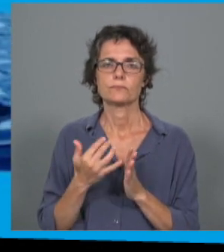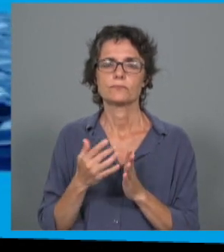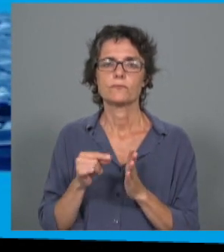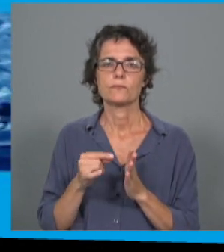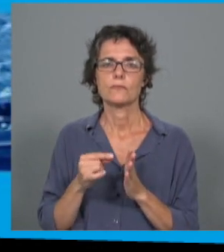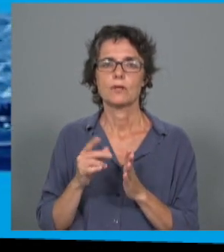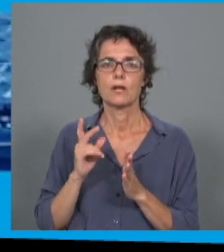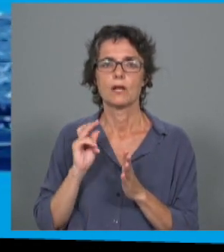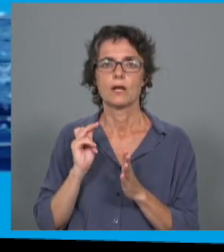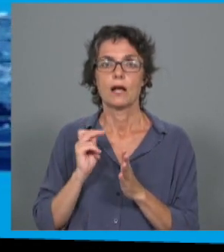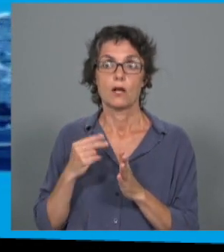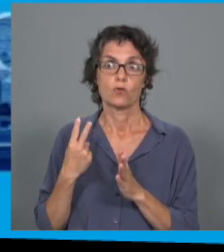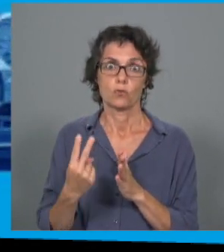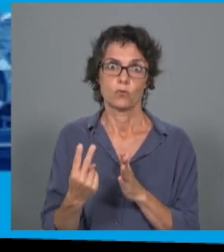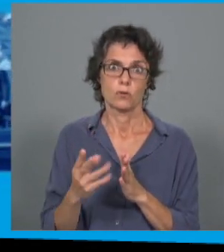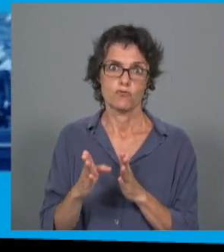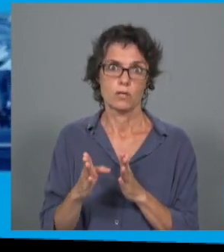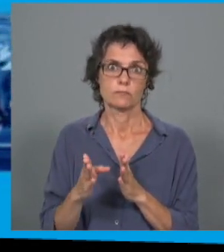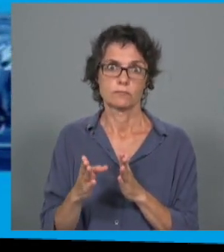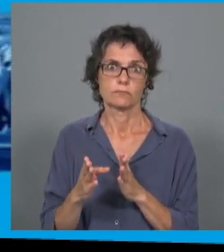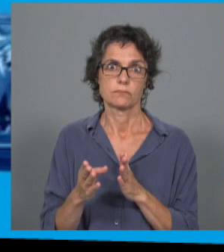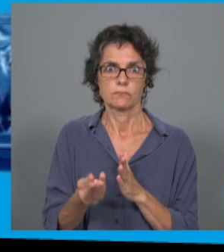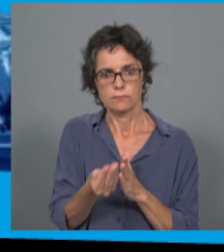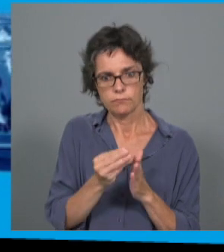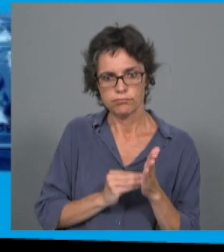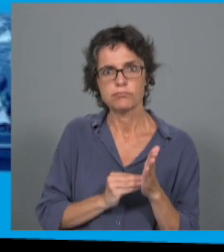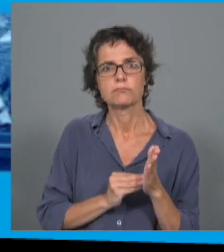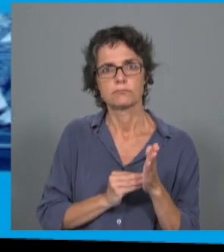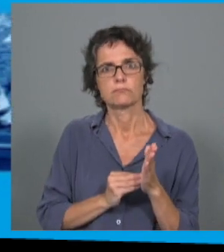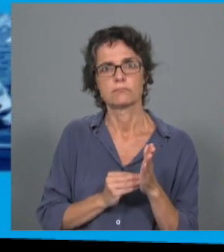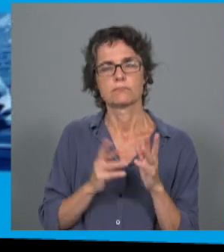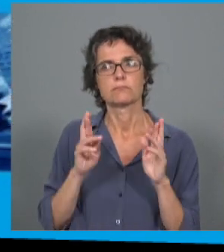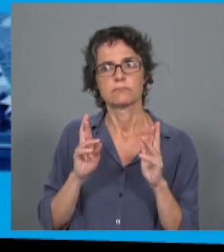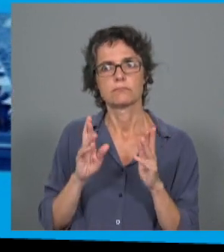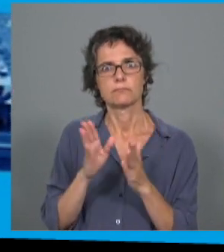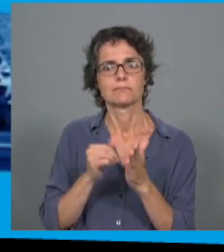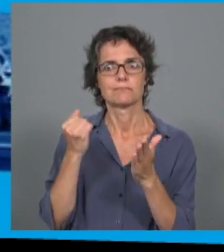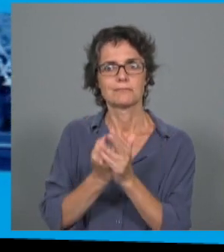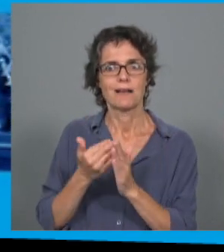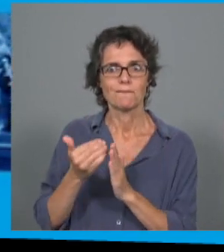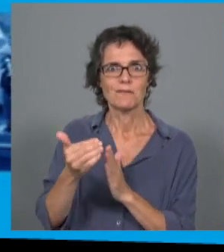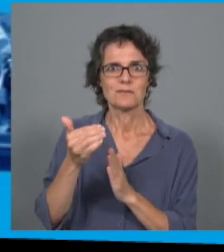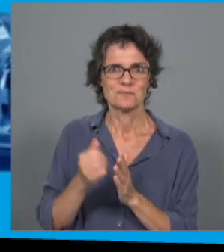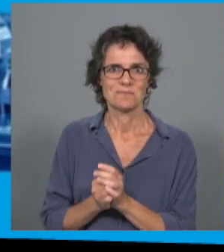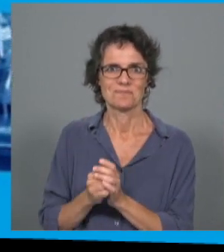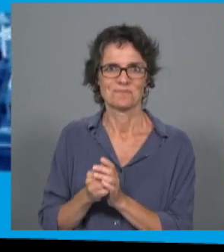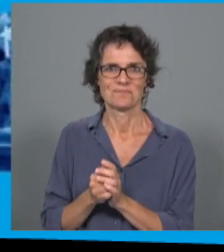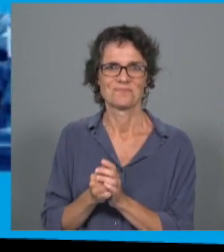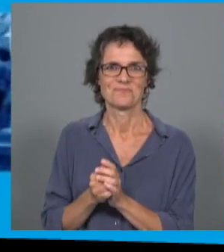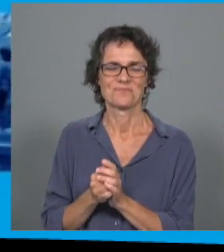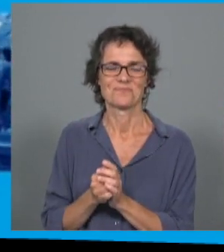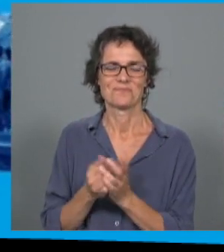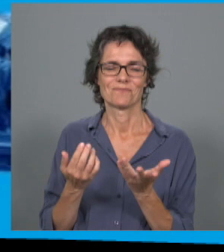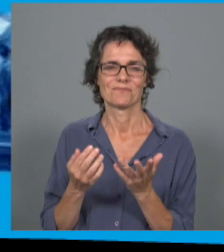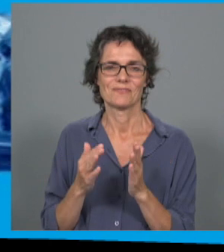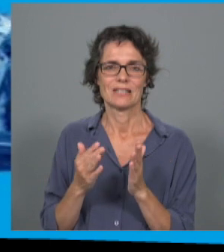de 2 anos neste processo de redação, e espero concluí-lo o mais brevemente possível, até porque